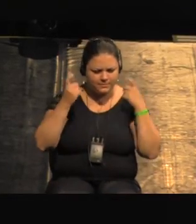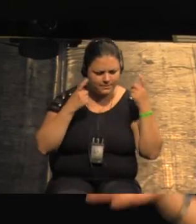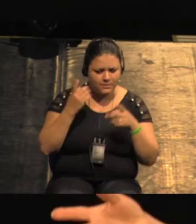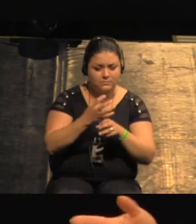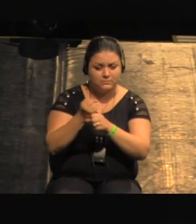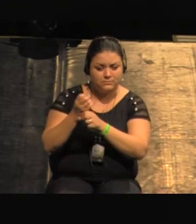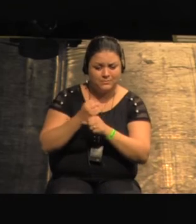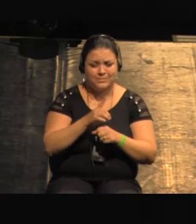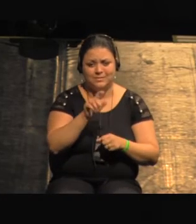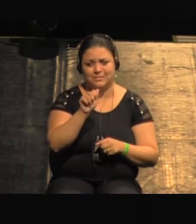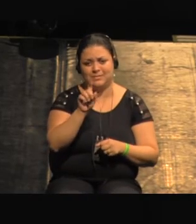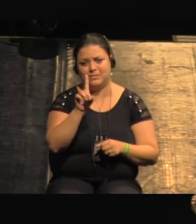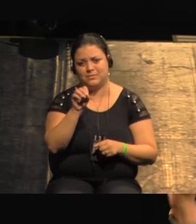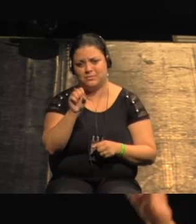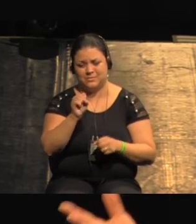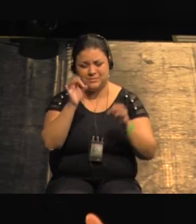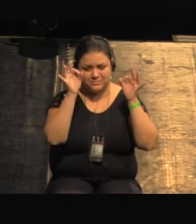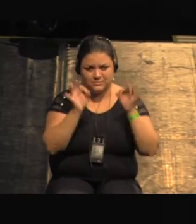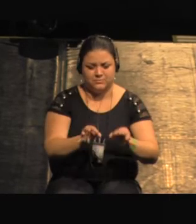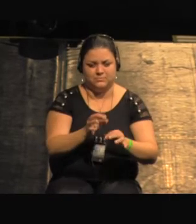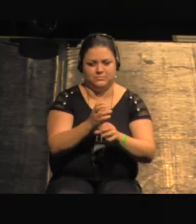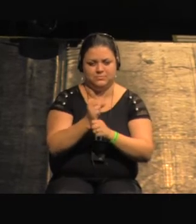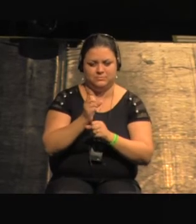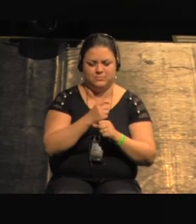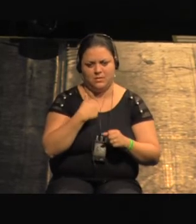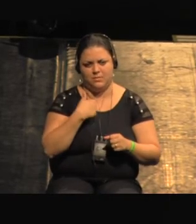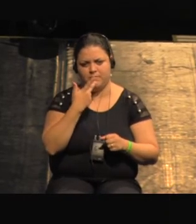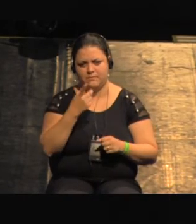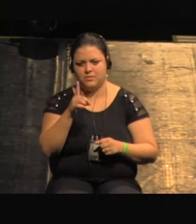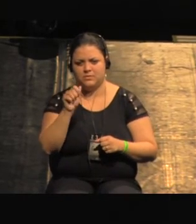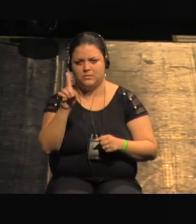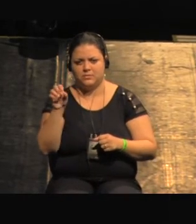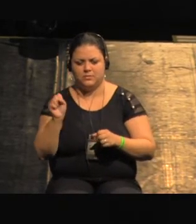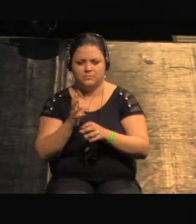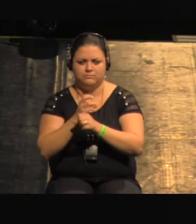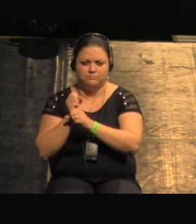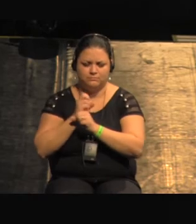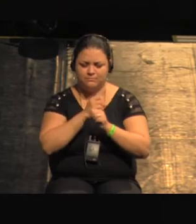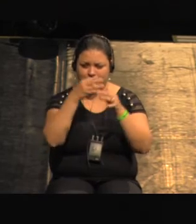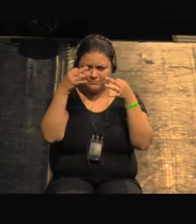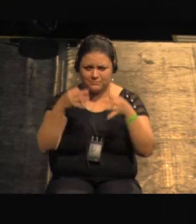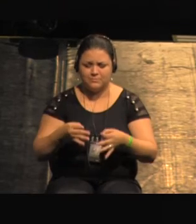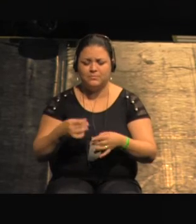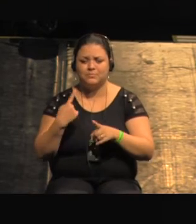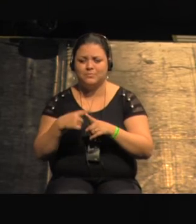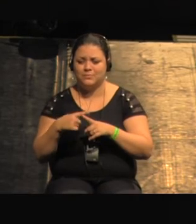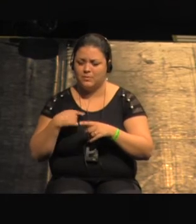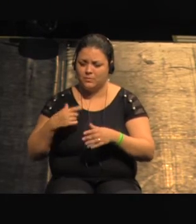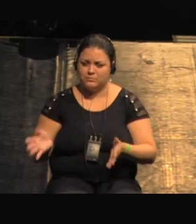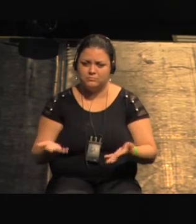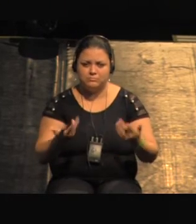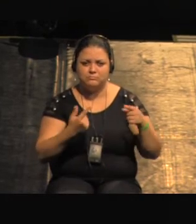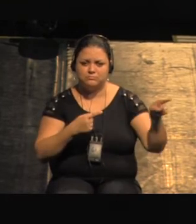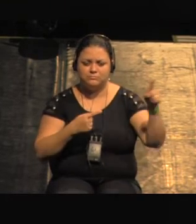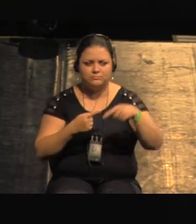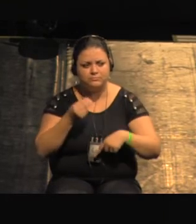dados. Eles estão sempre falando de dados. Eu falei sobre dados para os cultivadores, para usar isso